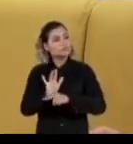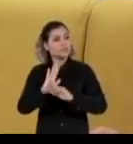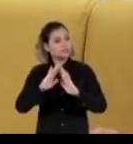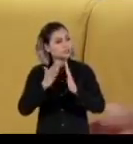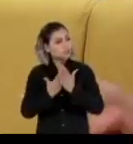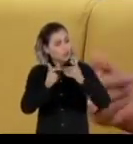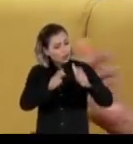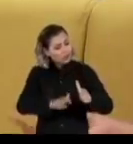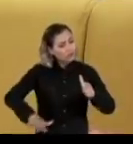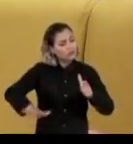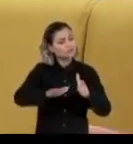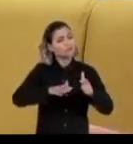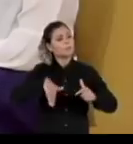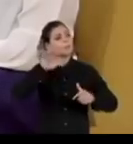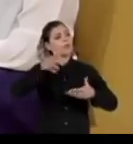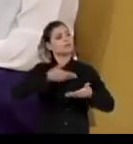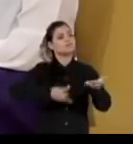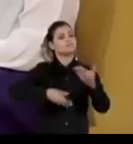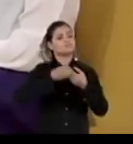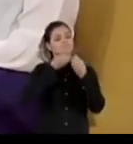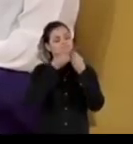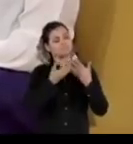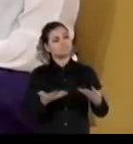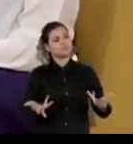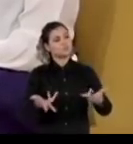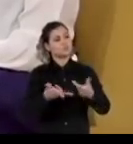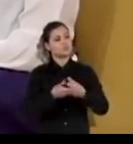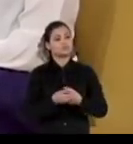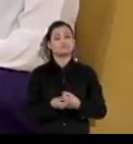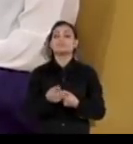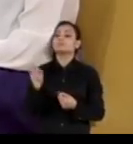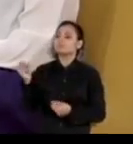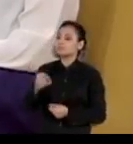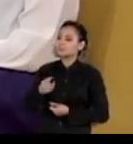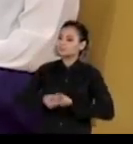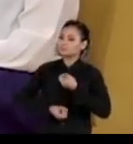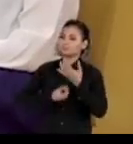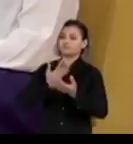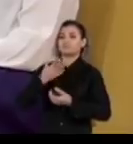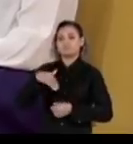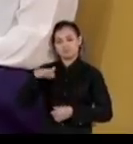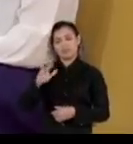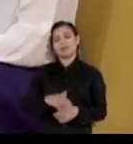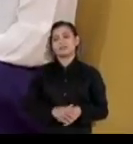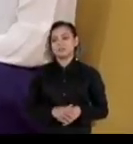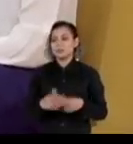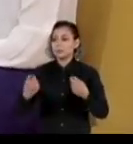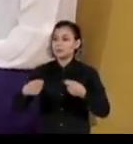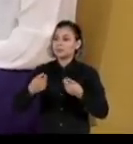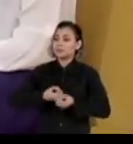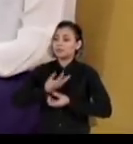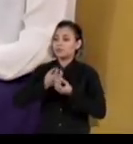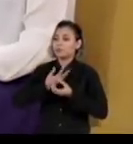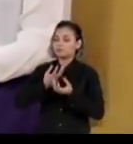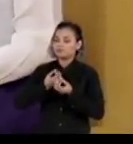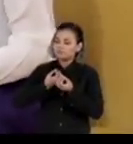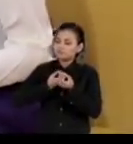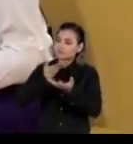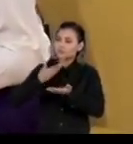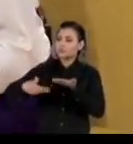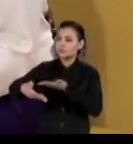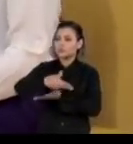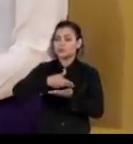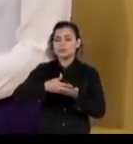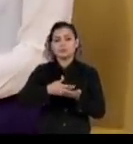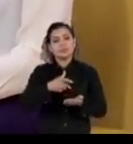um espaço de mais convivência. Precisam ser ouvidos, né? Precisa dar voz a essas crianças e adolescentes. Eles trazem muita coisa para nós. Muita coisa.